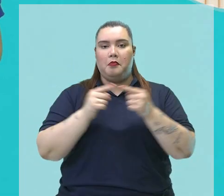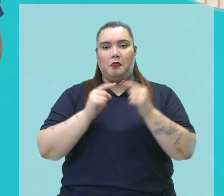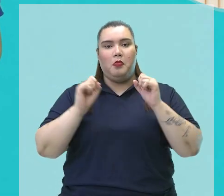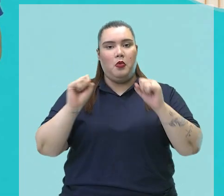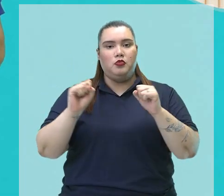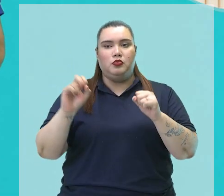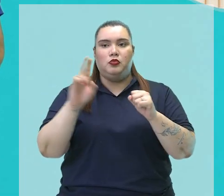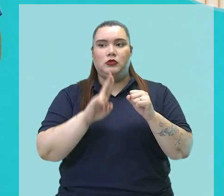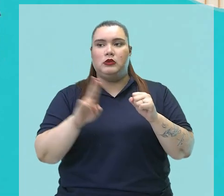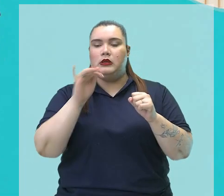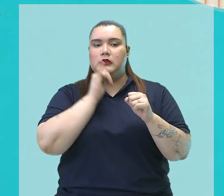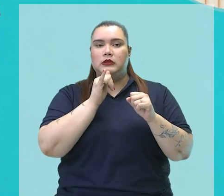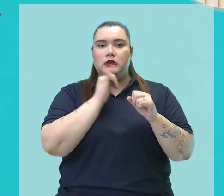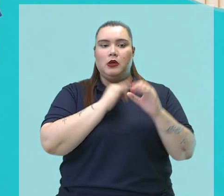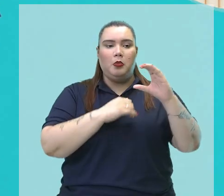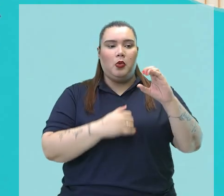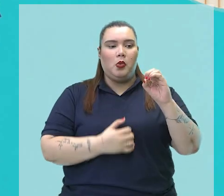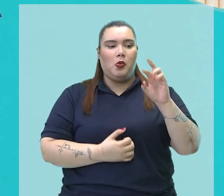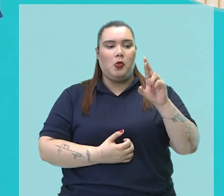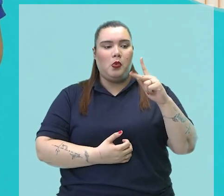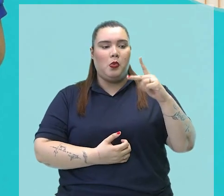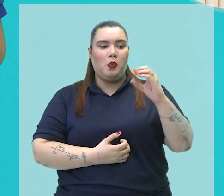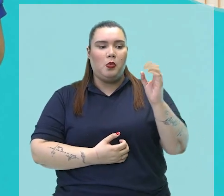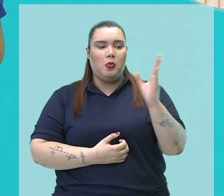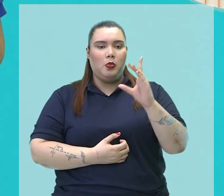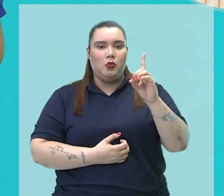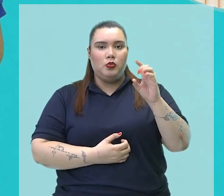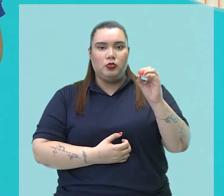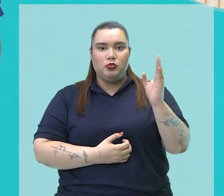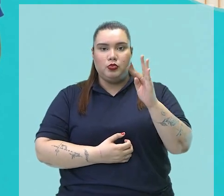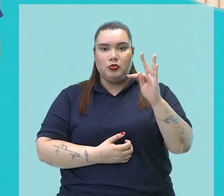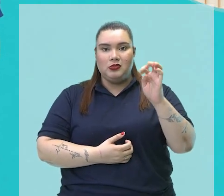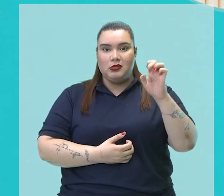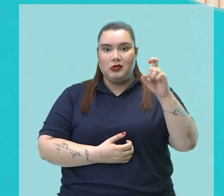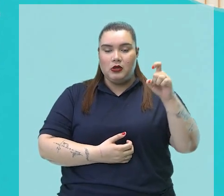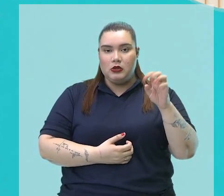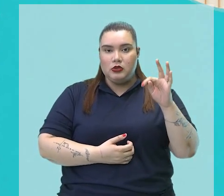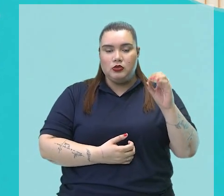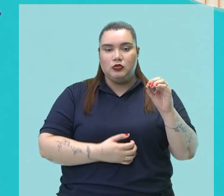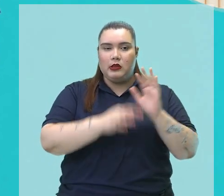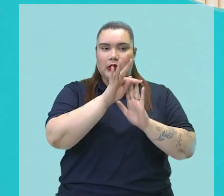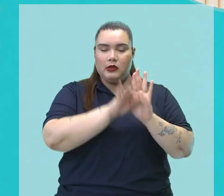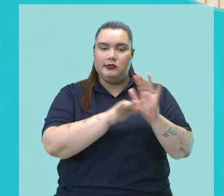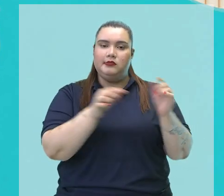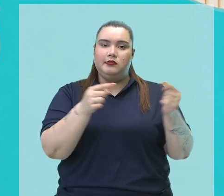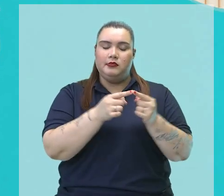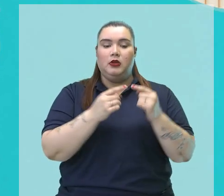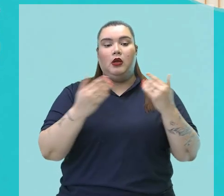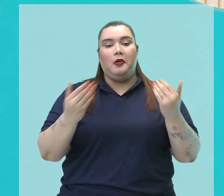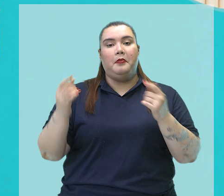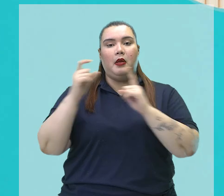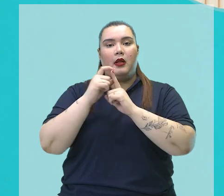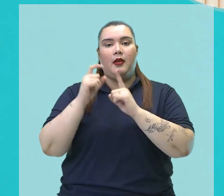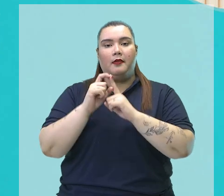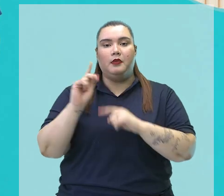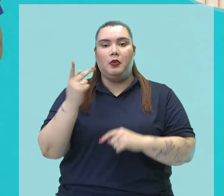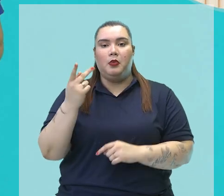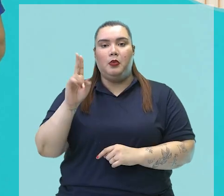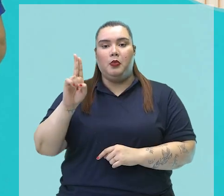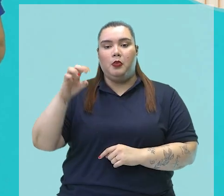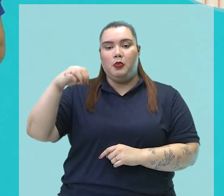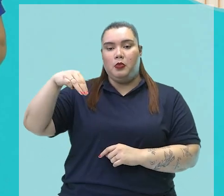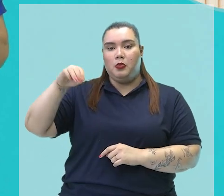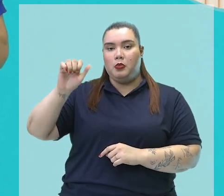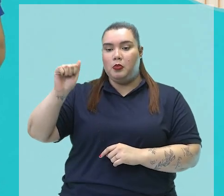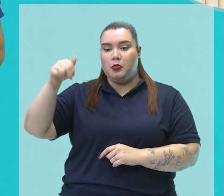chamamos de body. Então, várias situações relacionadas a corpo, eu vou chamar essa palavrinha aqui. E human, uma palavra cognata, e aí eu alerto,